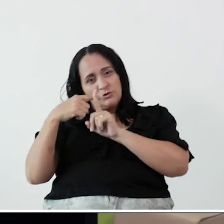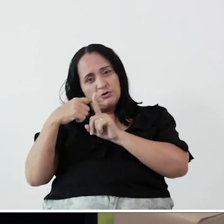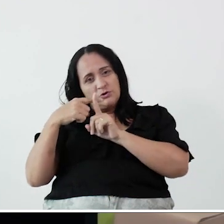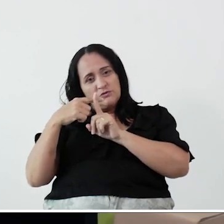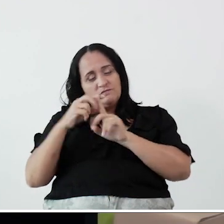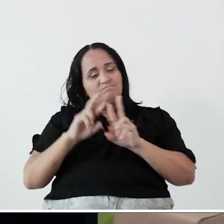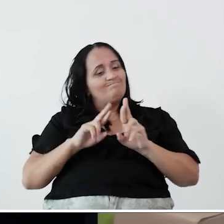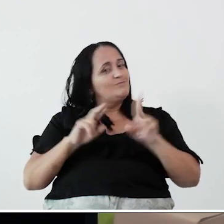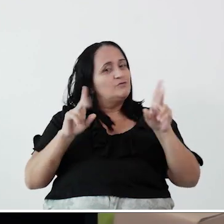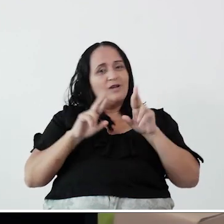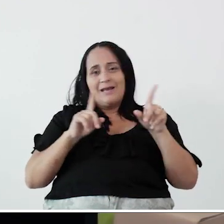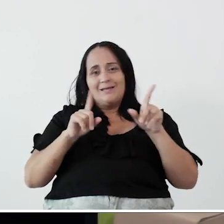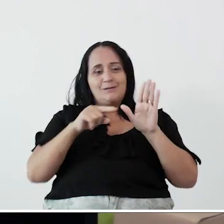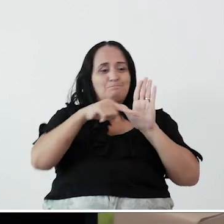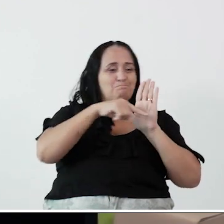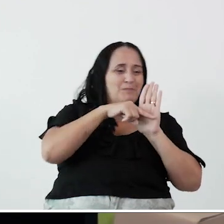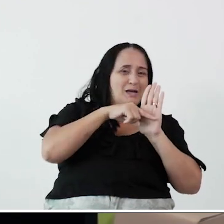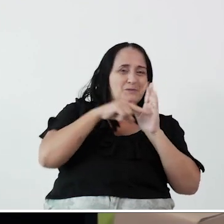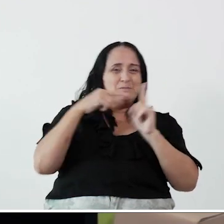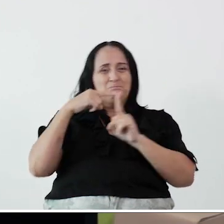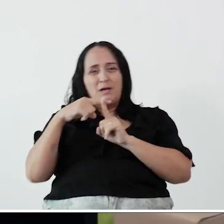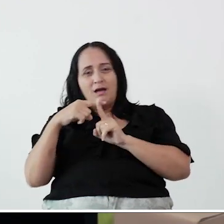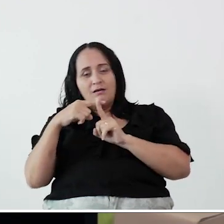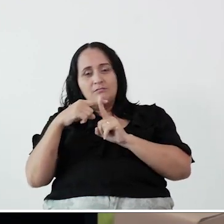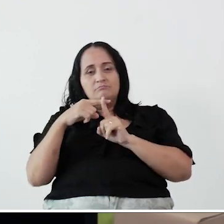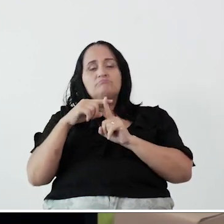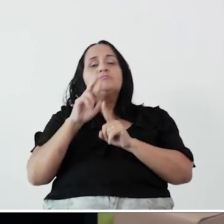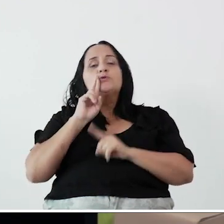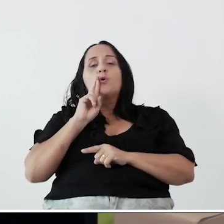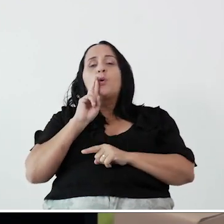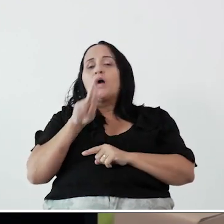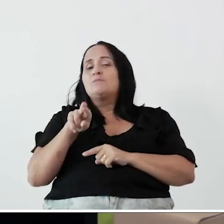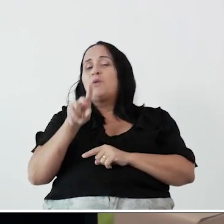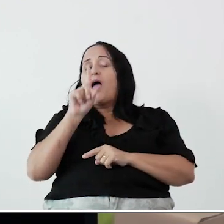os sinais são diferentes, o resultado será